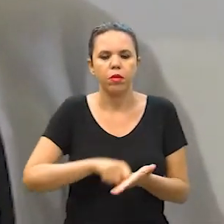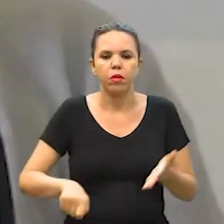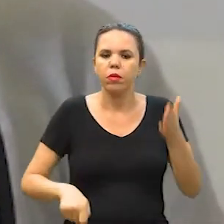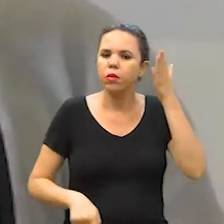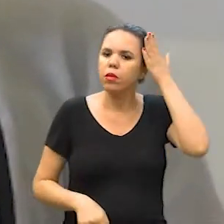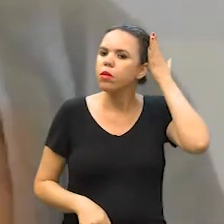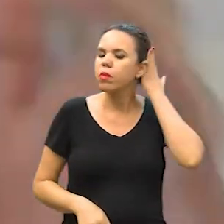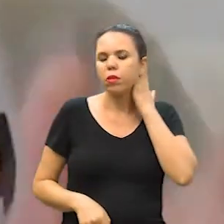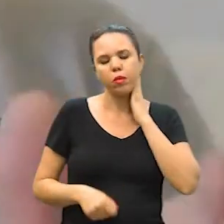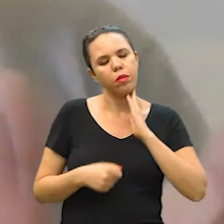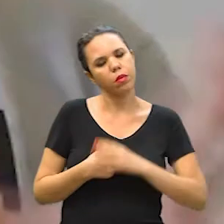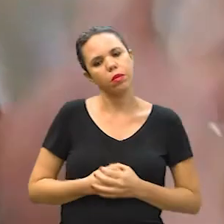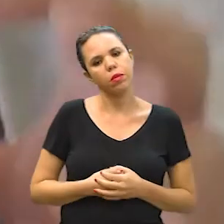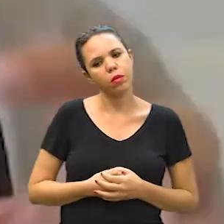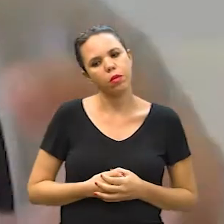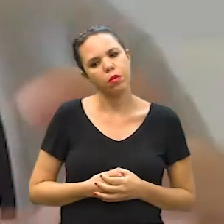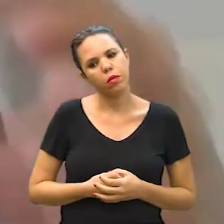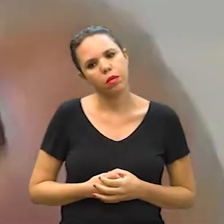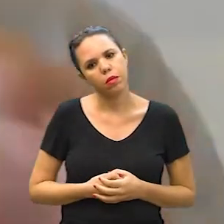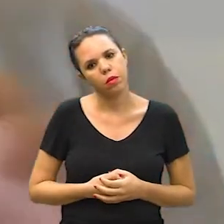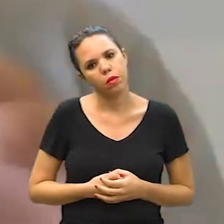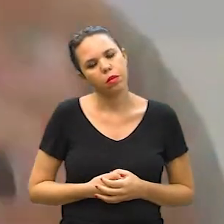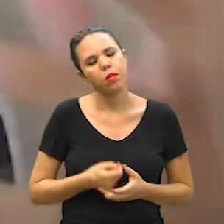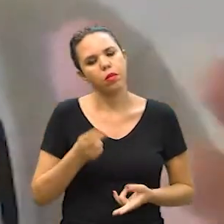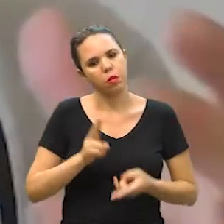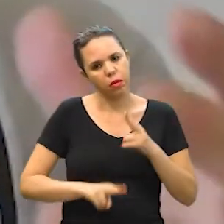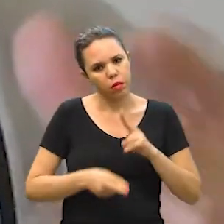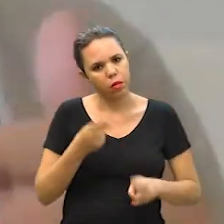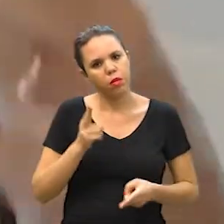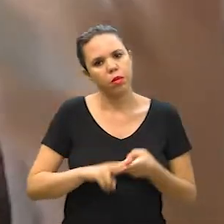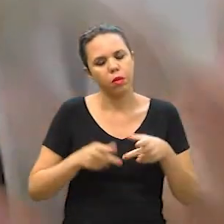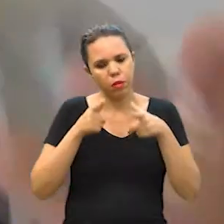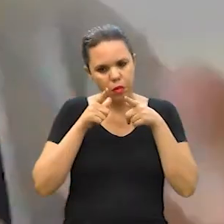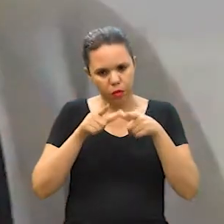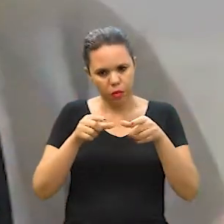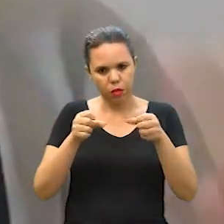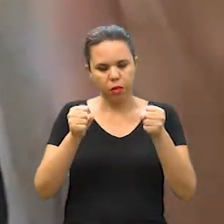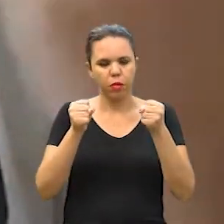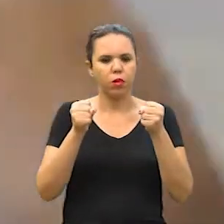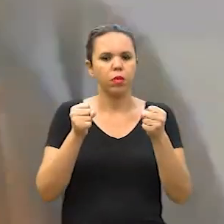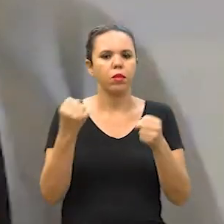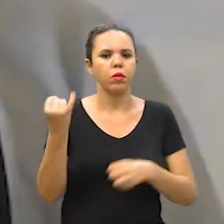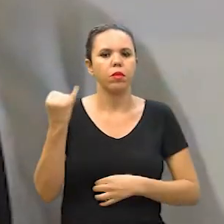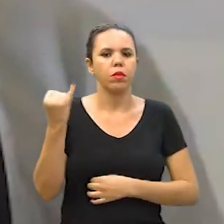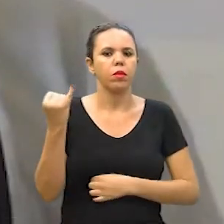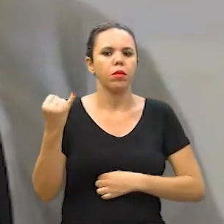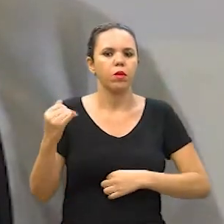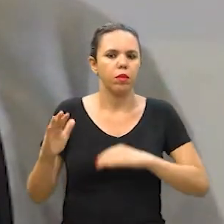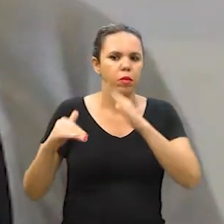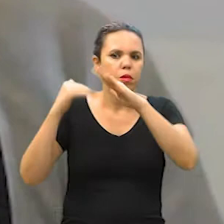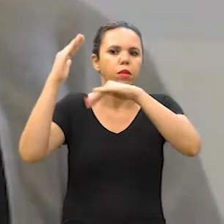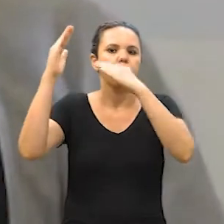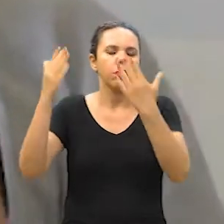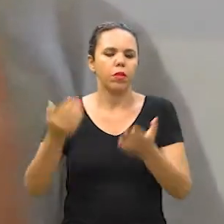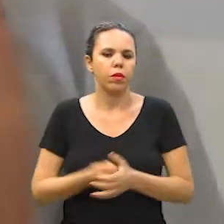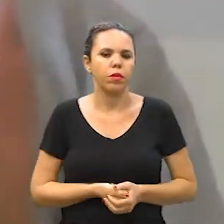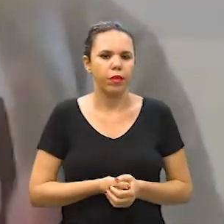escrever. Obviamente, são habilidades da linguagem muito importantes para o nosso